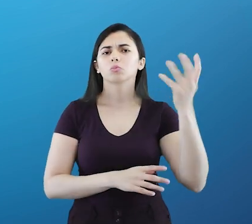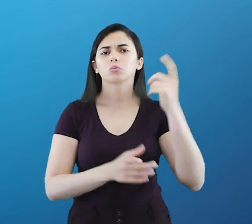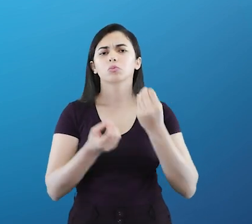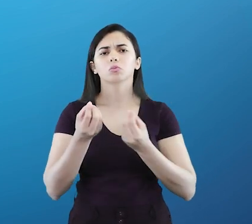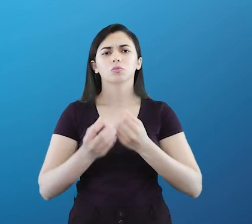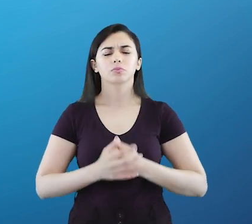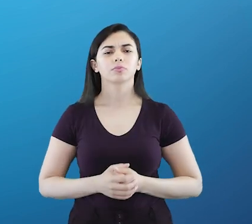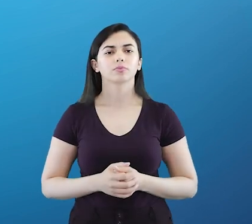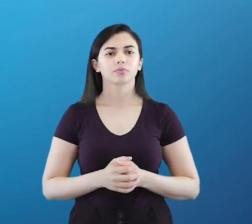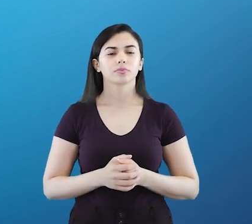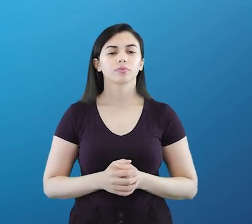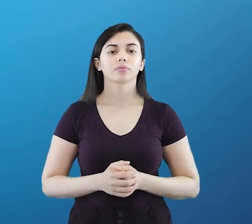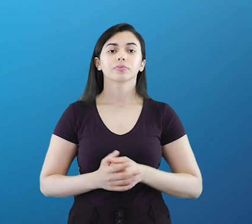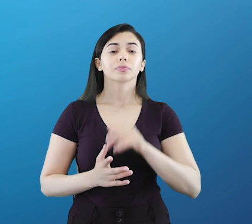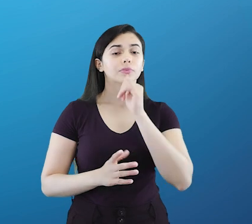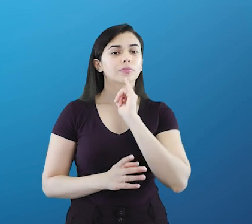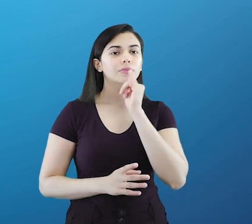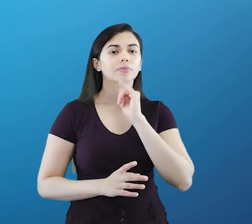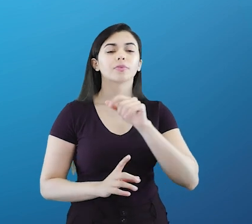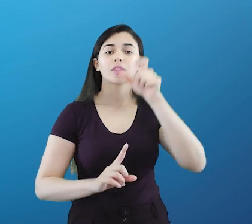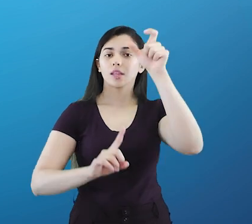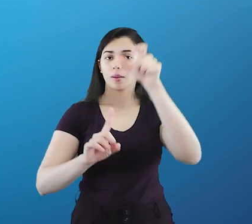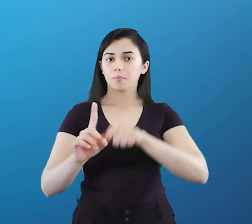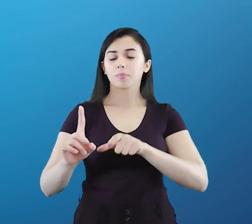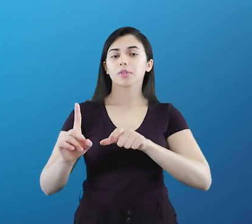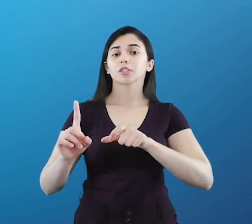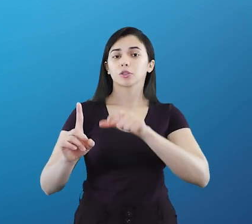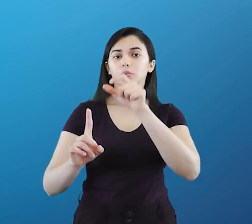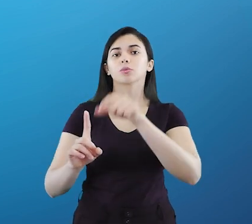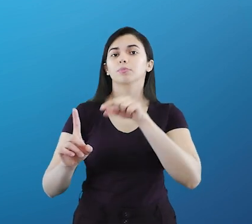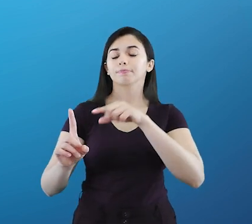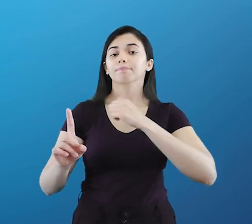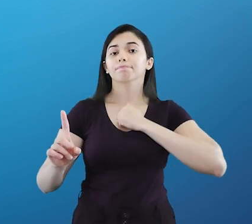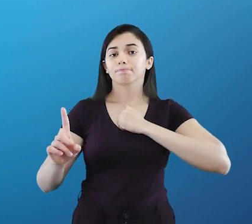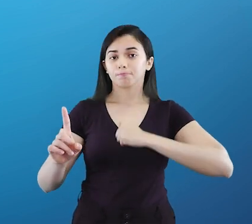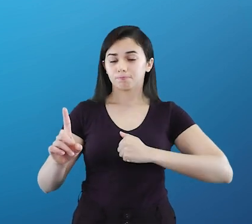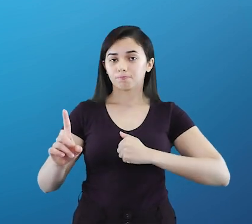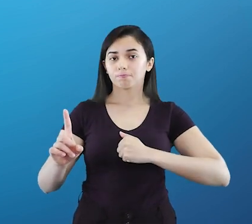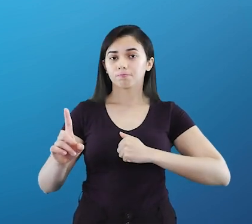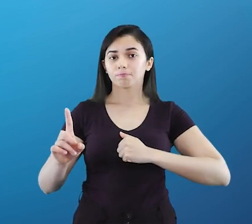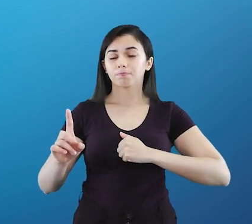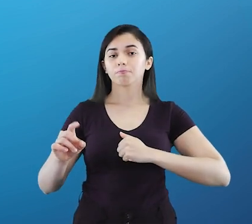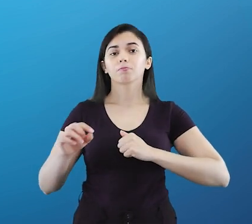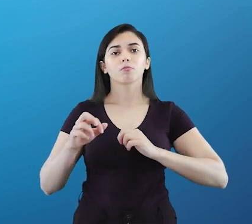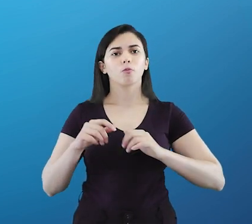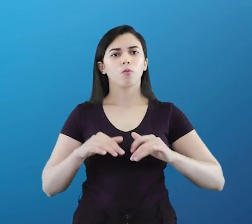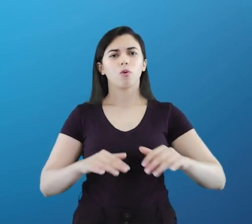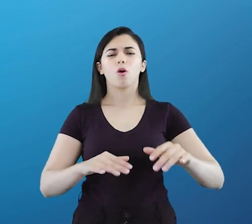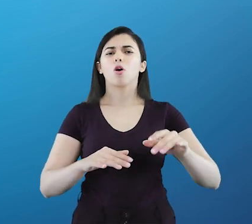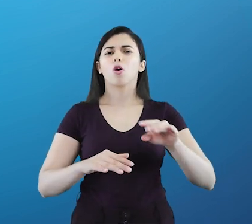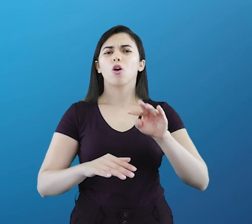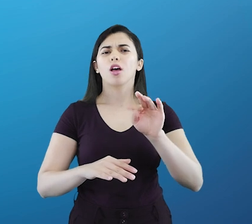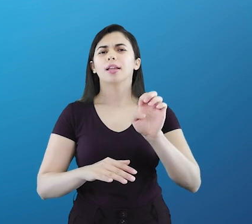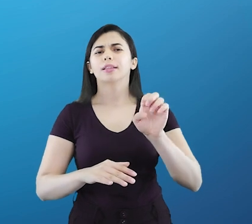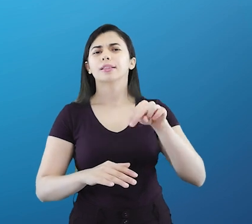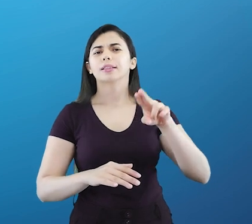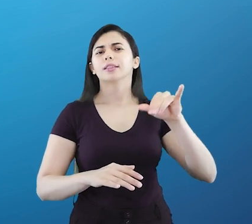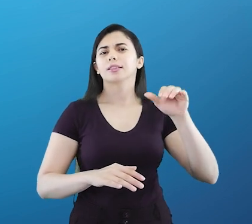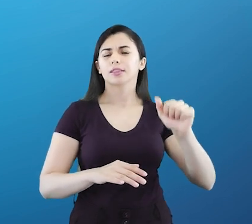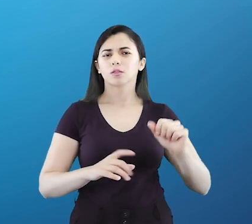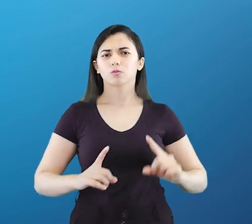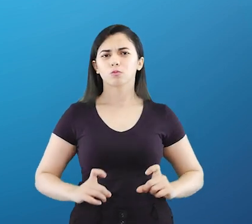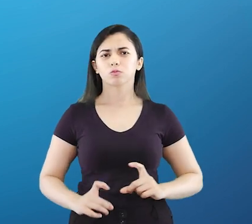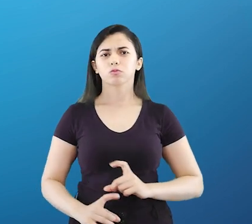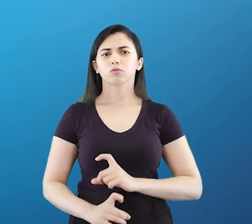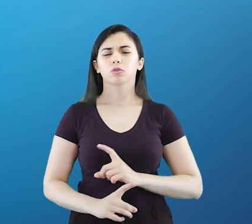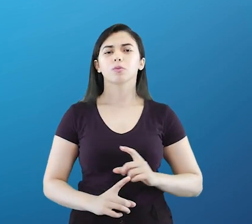ciclo. A pessoa contaminada acaba defecando ali os ovos da tenha. Esses ovos entram em contato